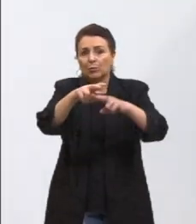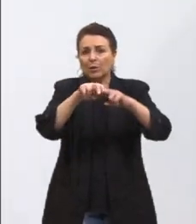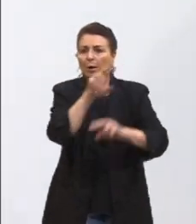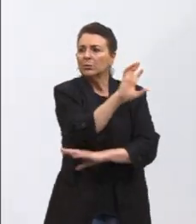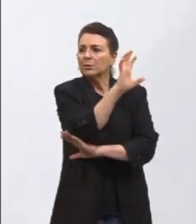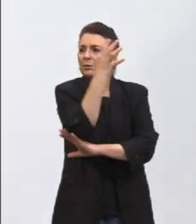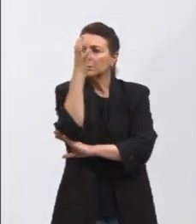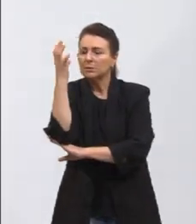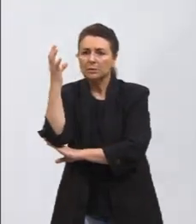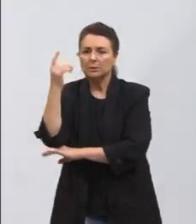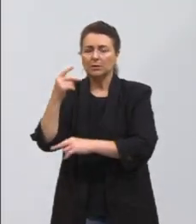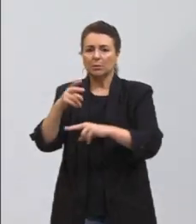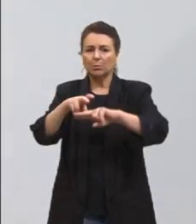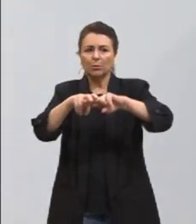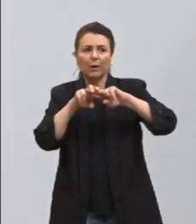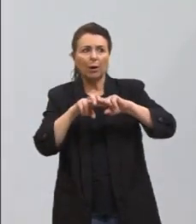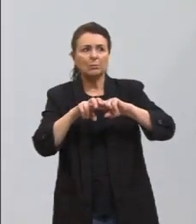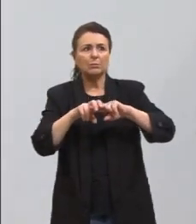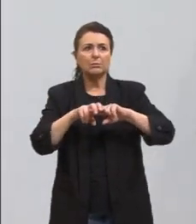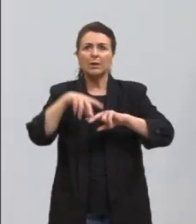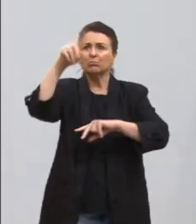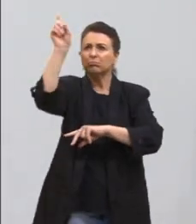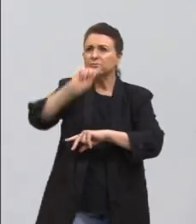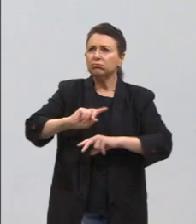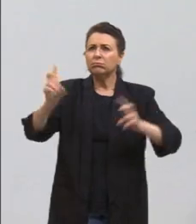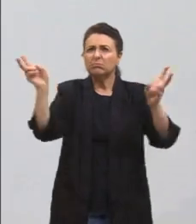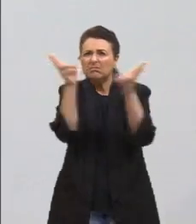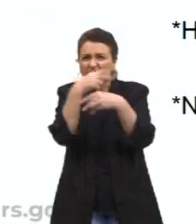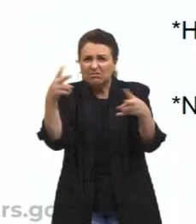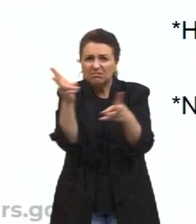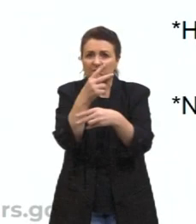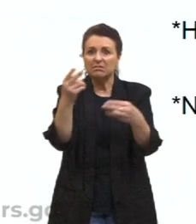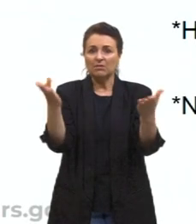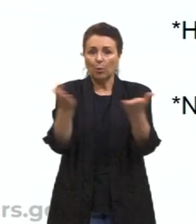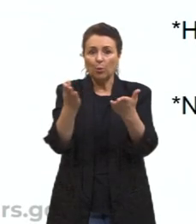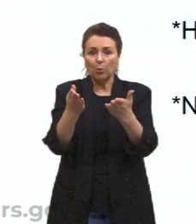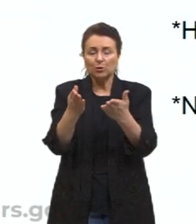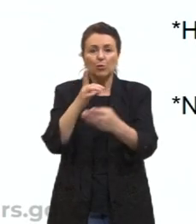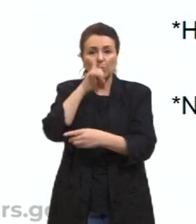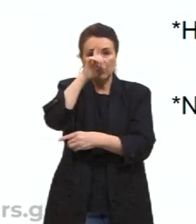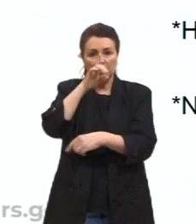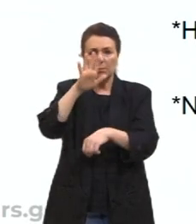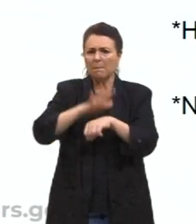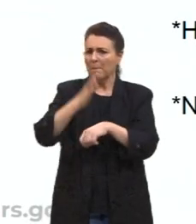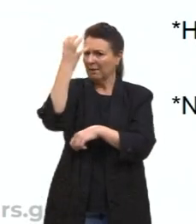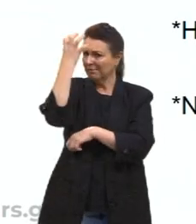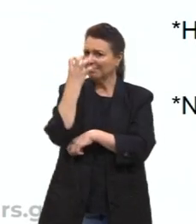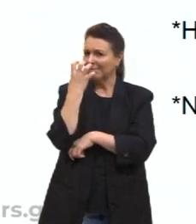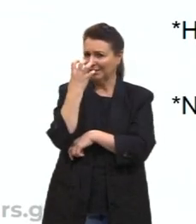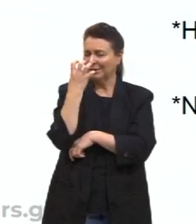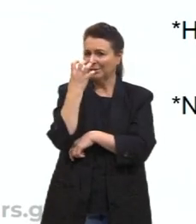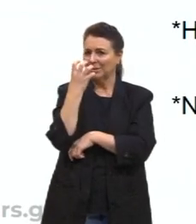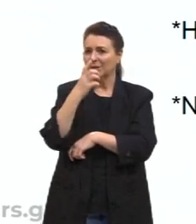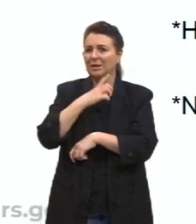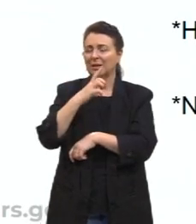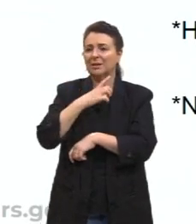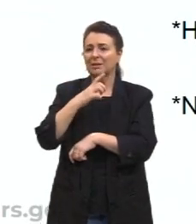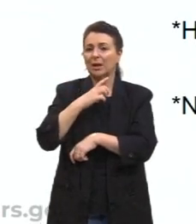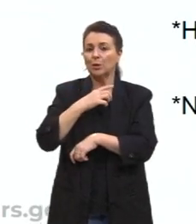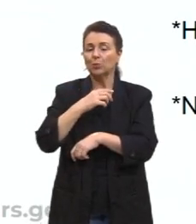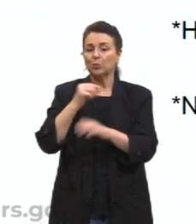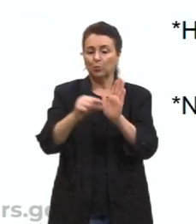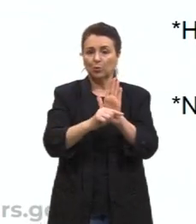né as próprias tempestades etc e tal mas hoje não hoje o risco é muito mais sério né tem o wickback o